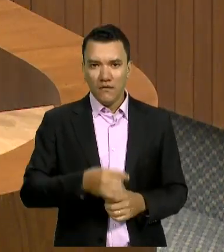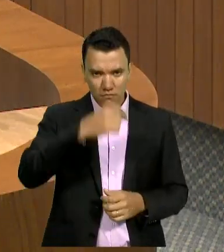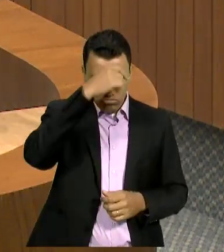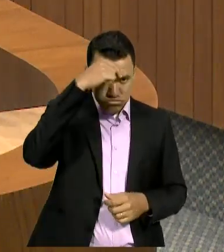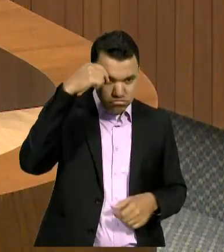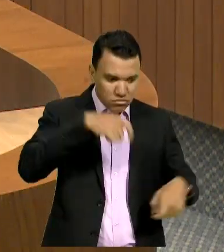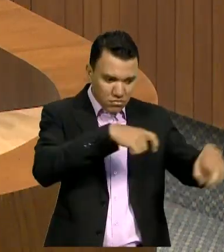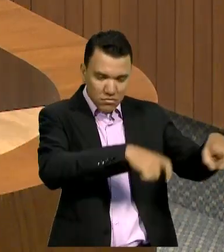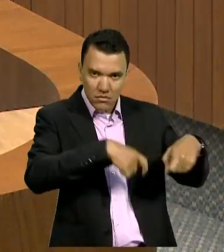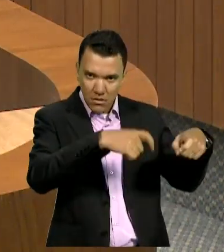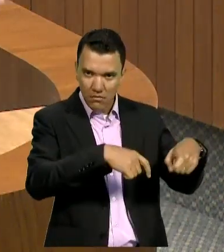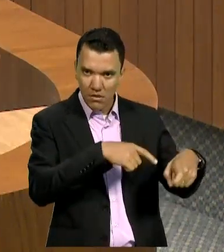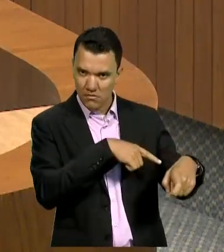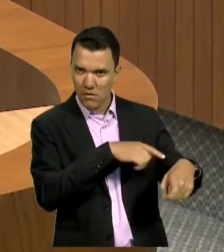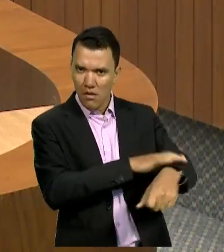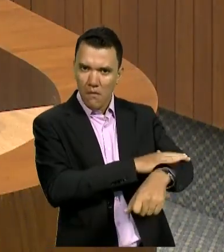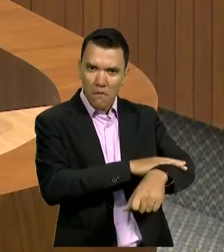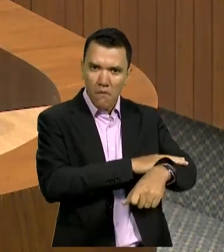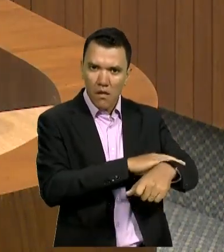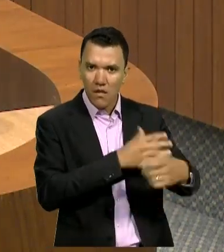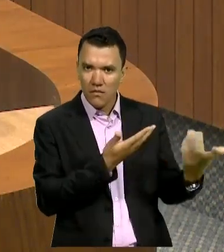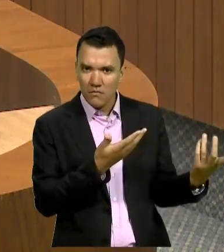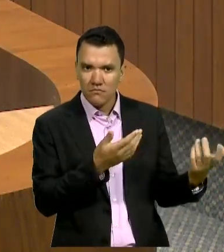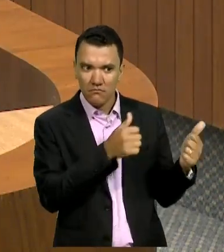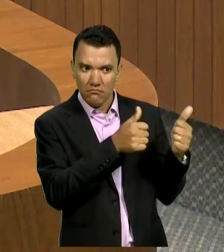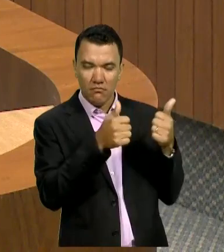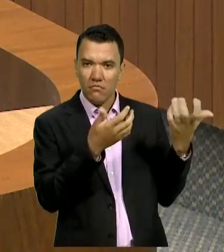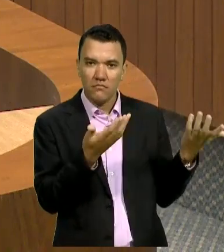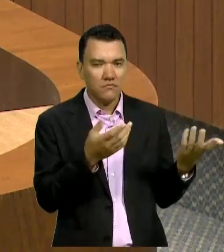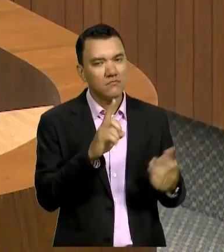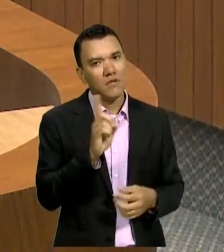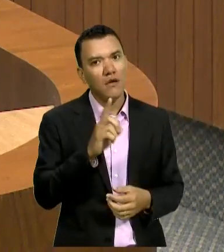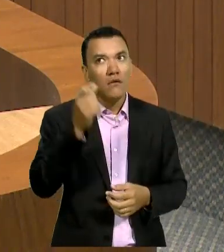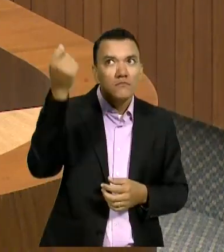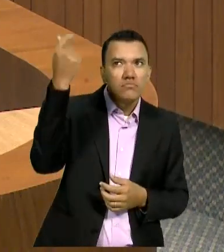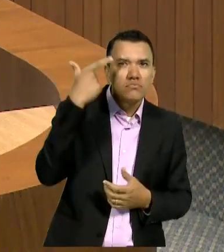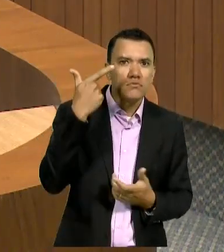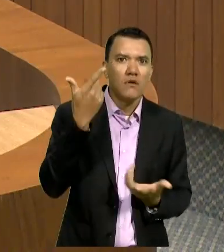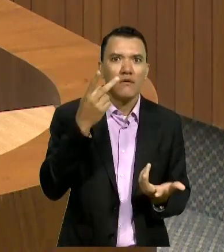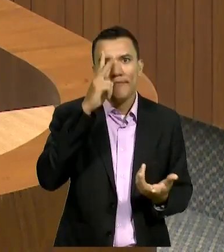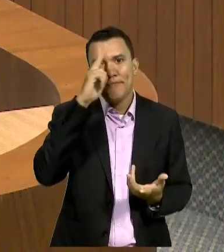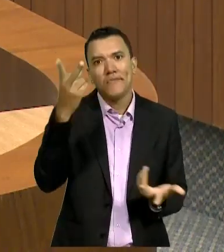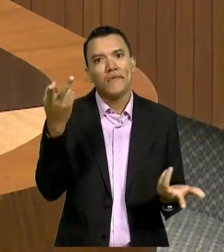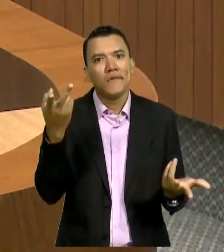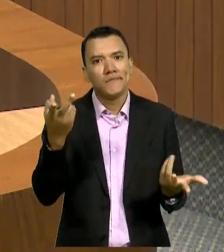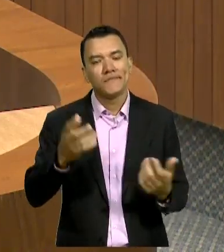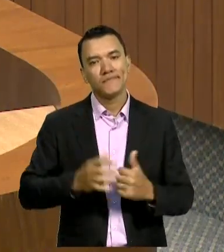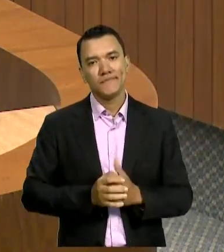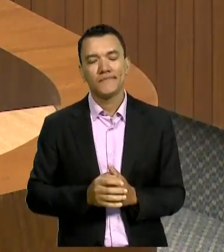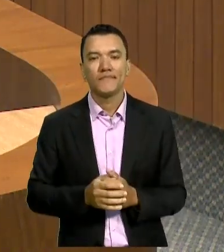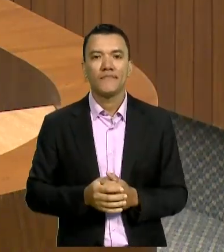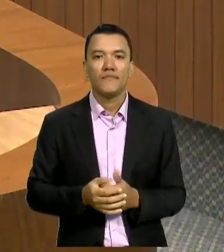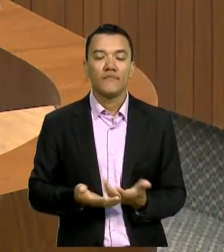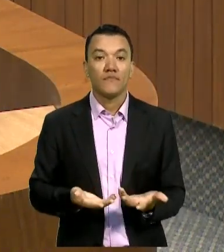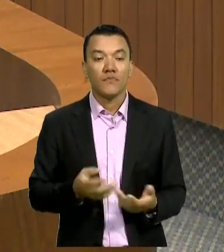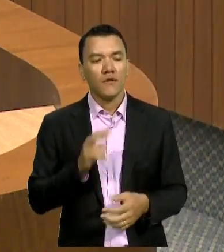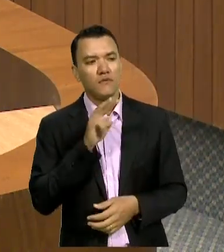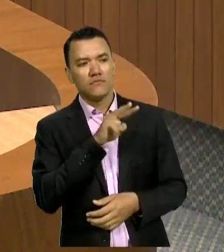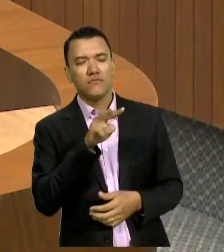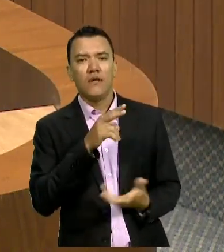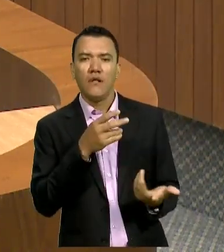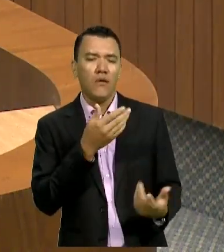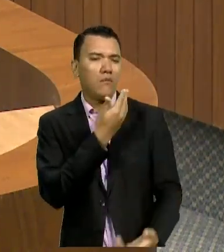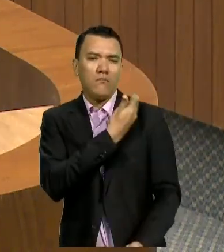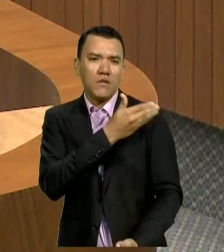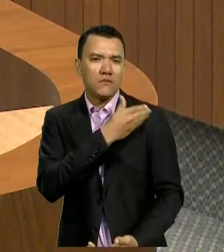rural não tem, infelizmente, a pele bem cuidada, porque o sol é um agressor natural, e não é uma visão